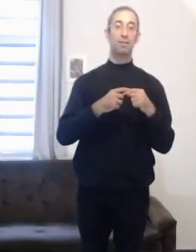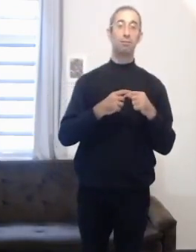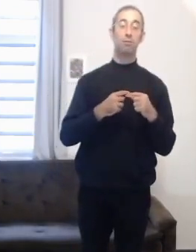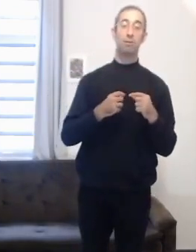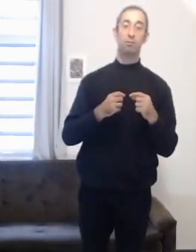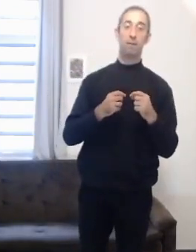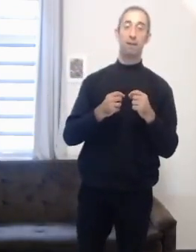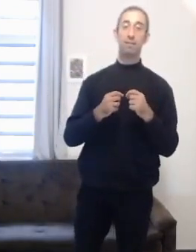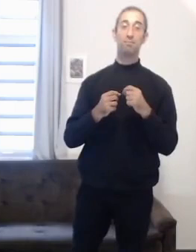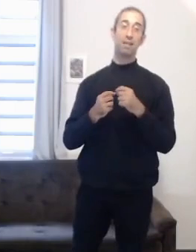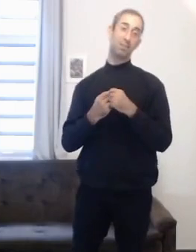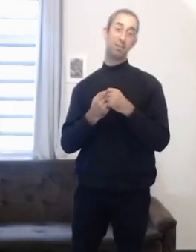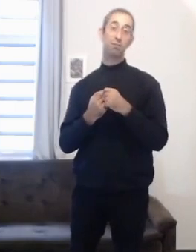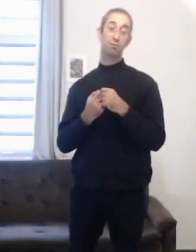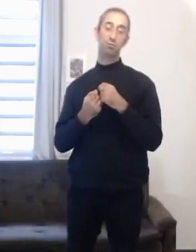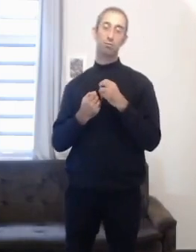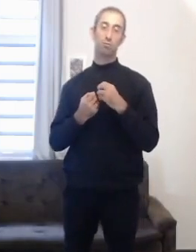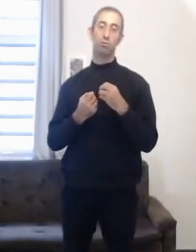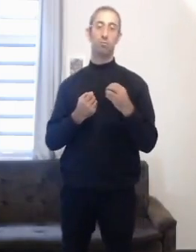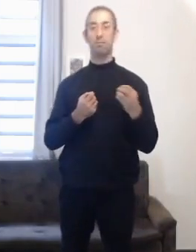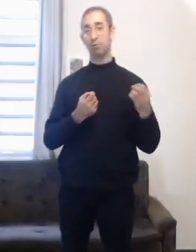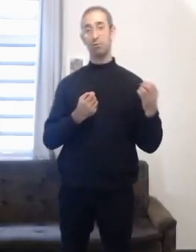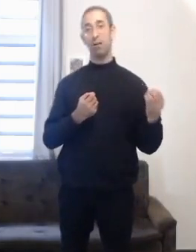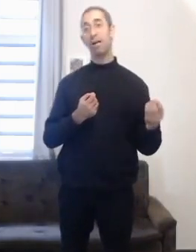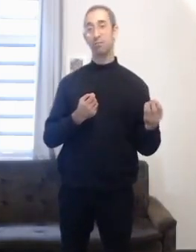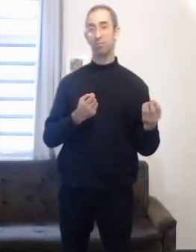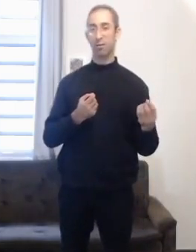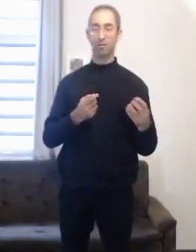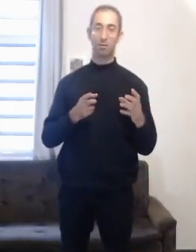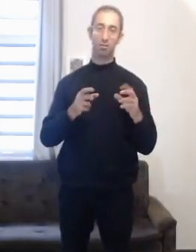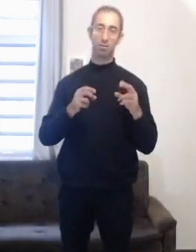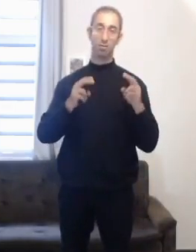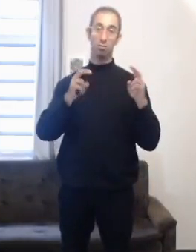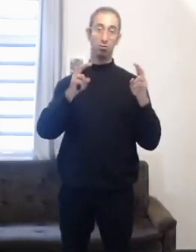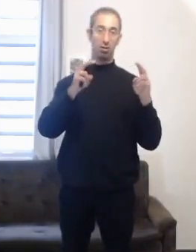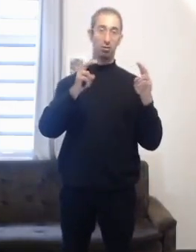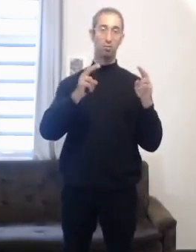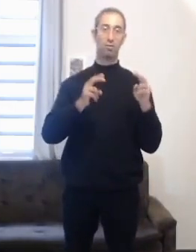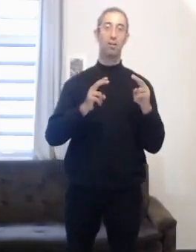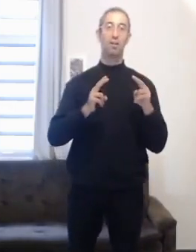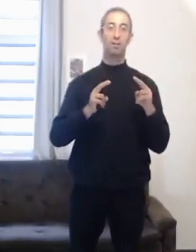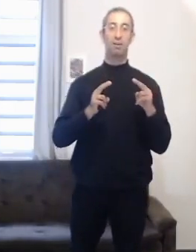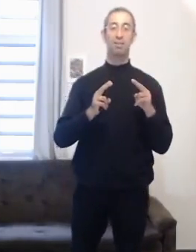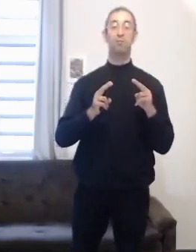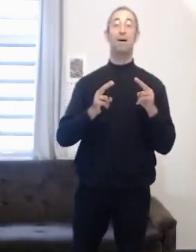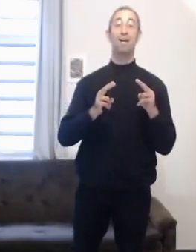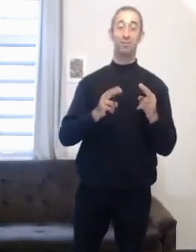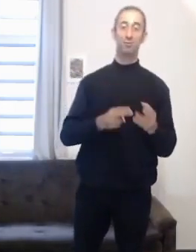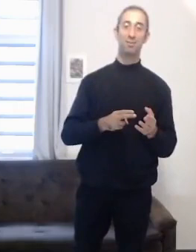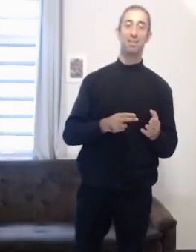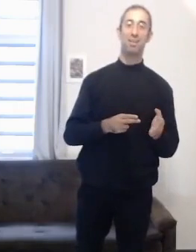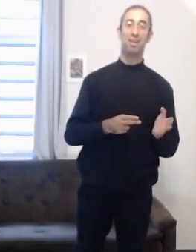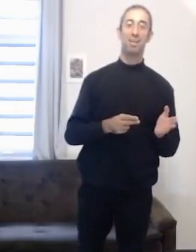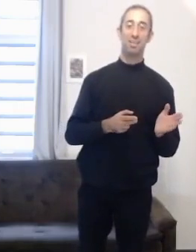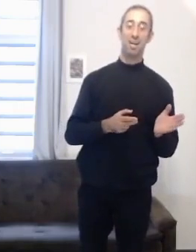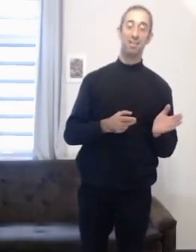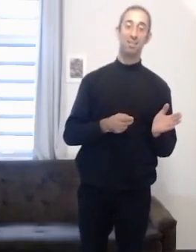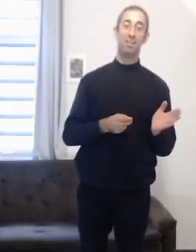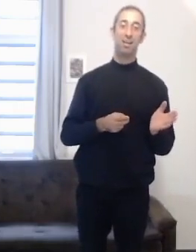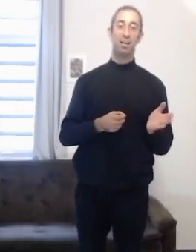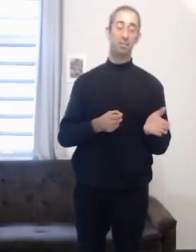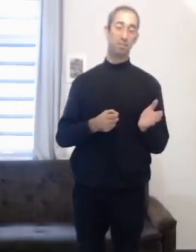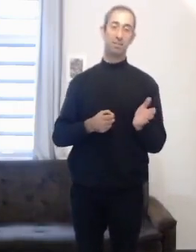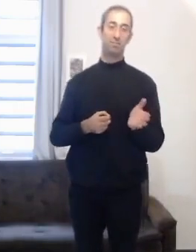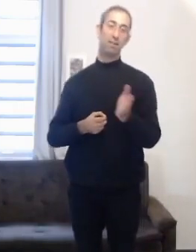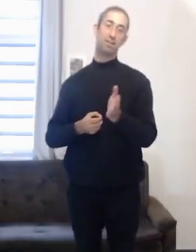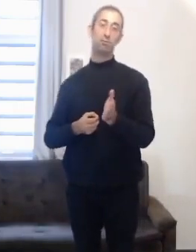por trás? Ah, tudo bem. Os países mais ricos costumam comer mais chocolate, porque é uma coisa de luxo, um artigo que não é tão básico assim. E